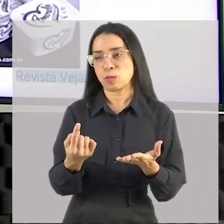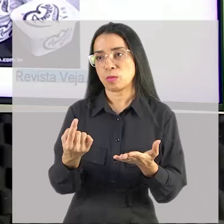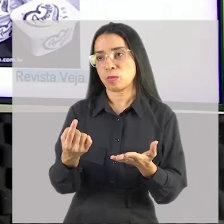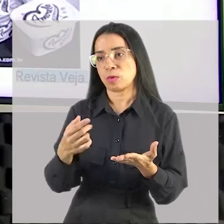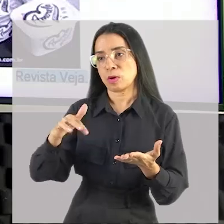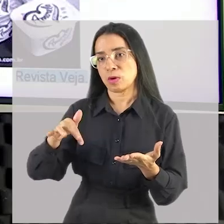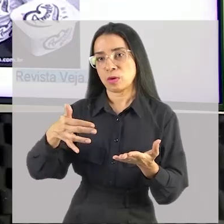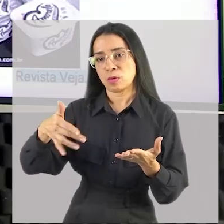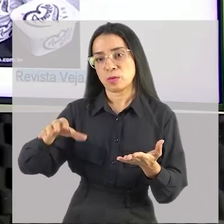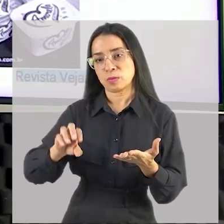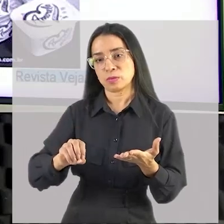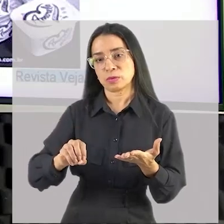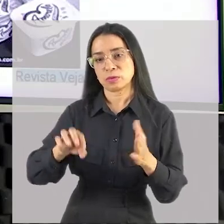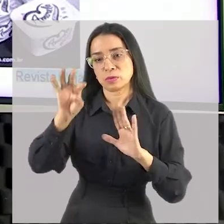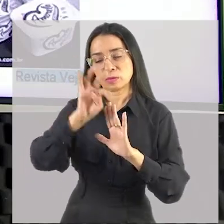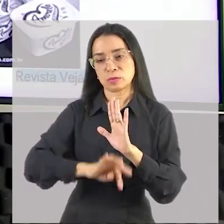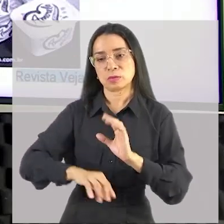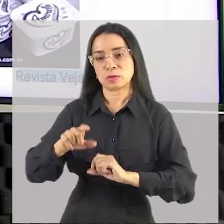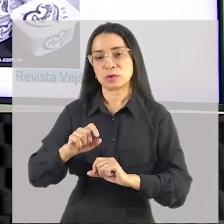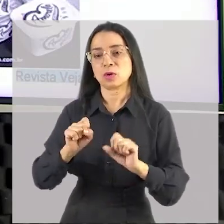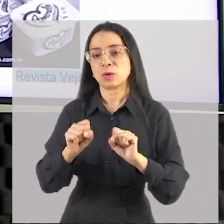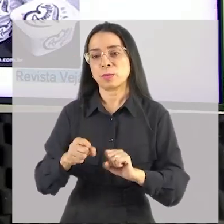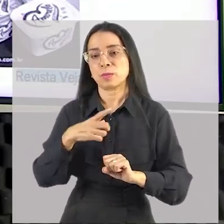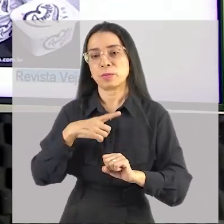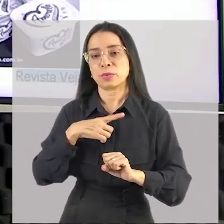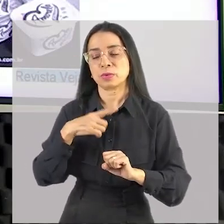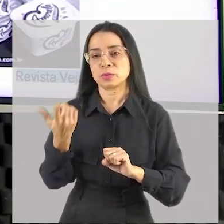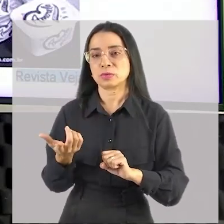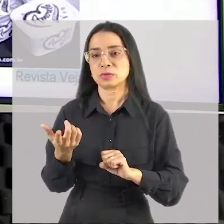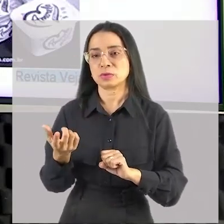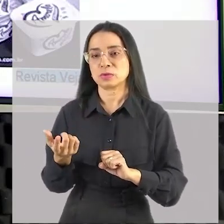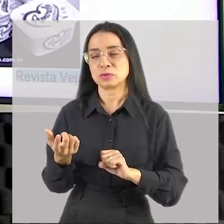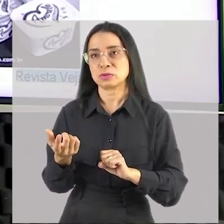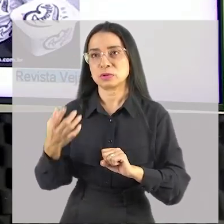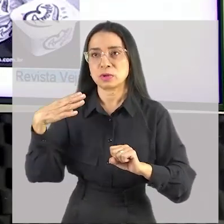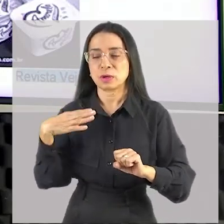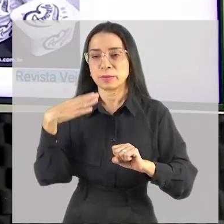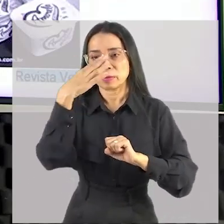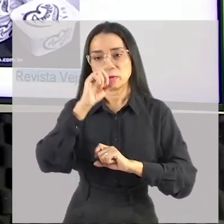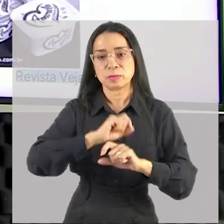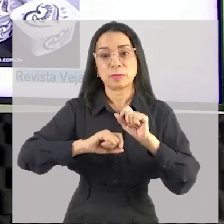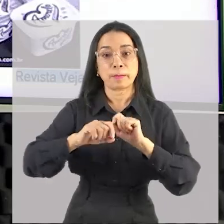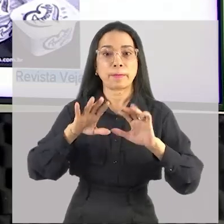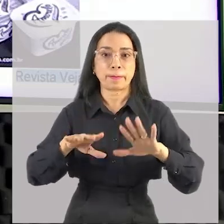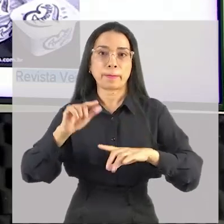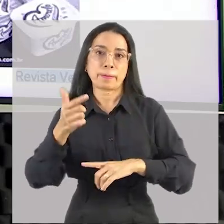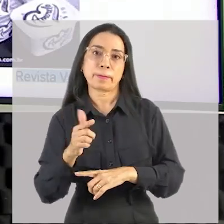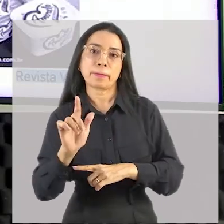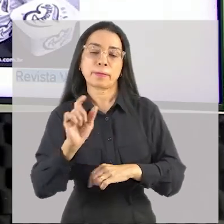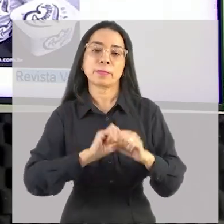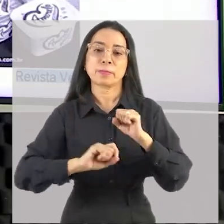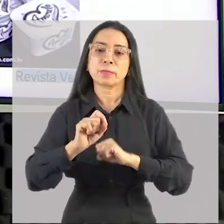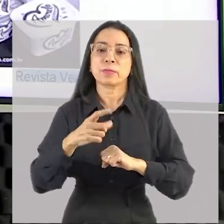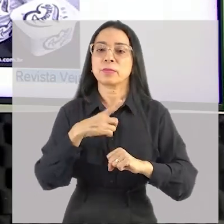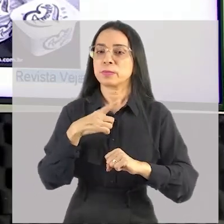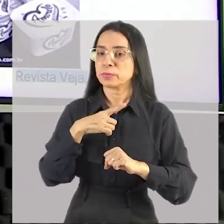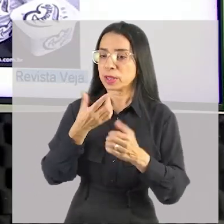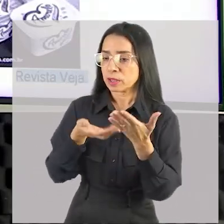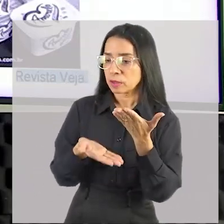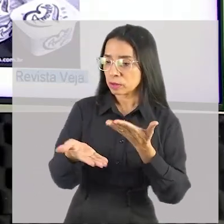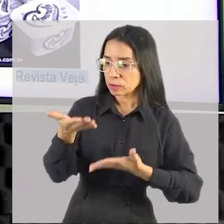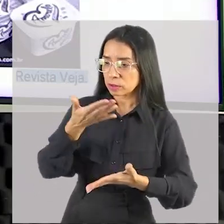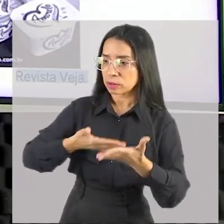uma função em um texto, eu posso ter a predominância de uma função, mas outras funções podem passear